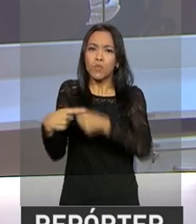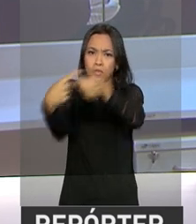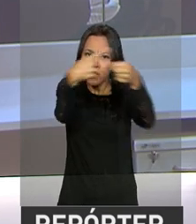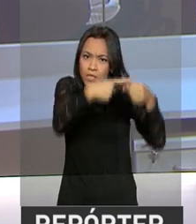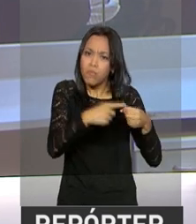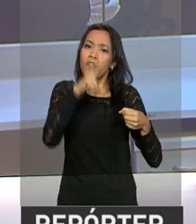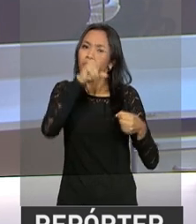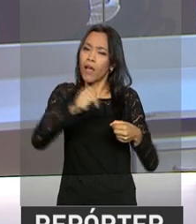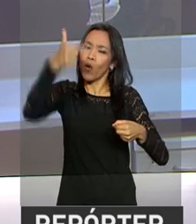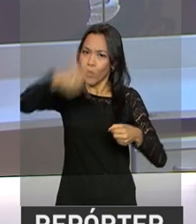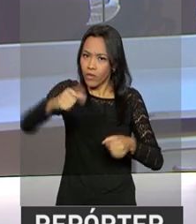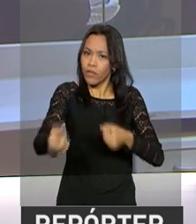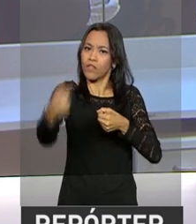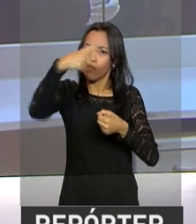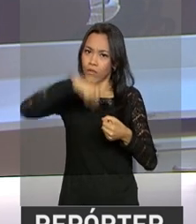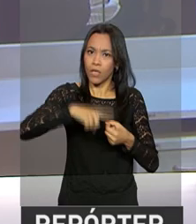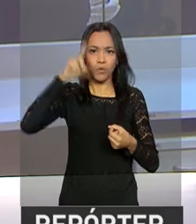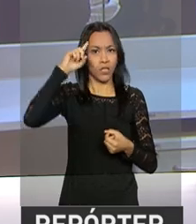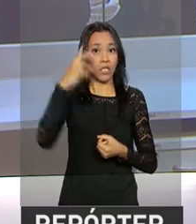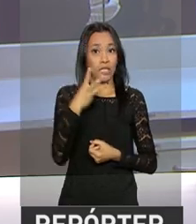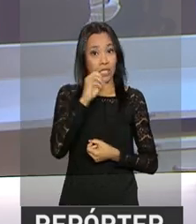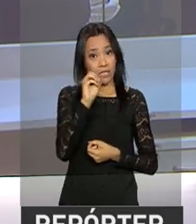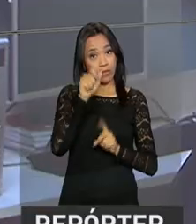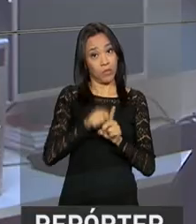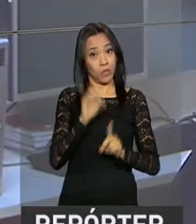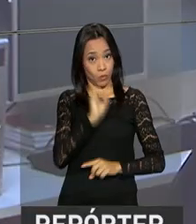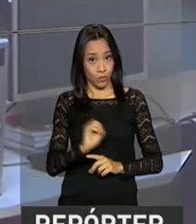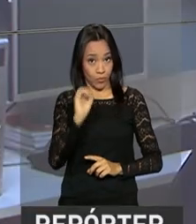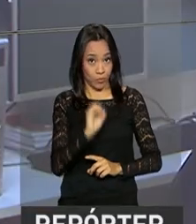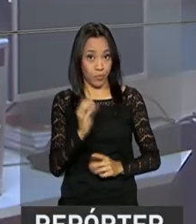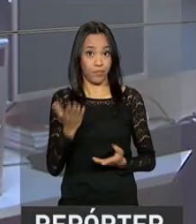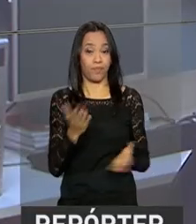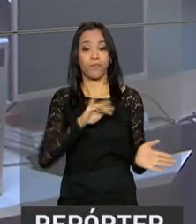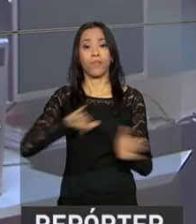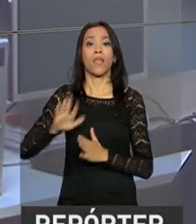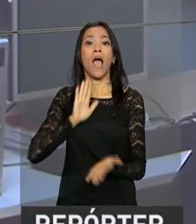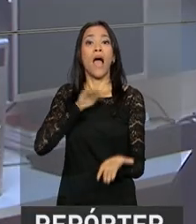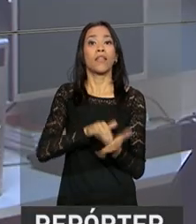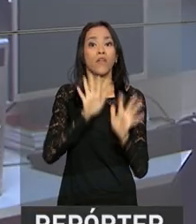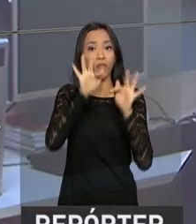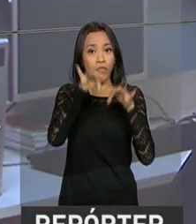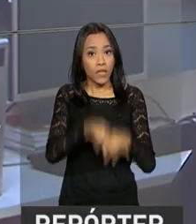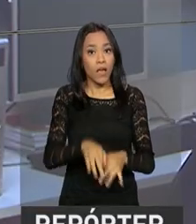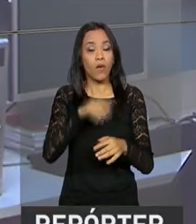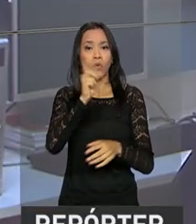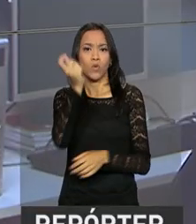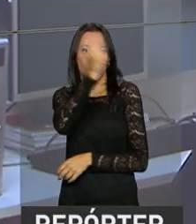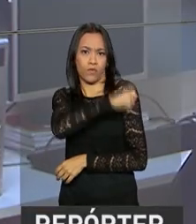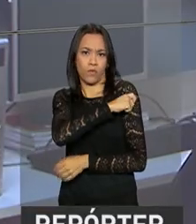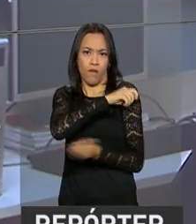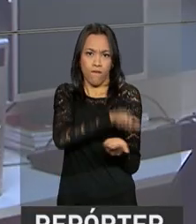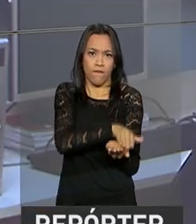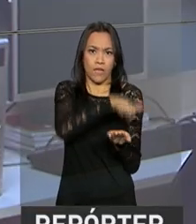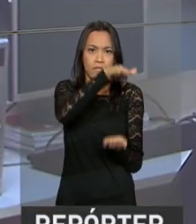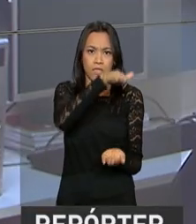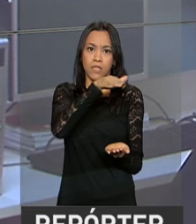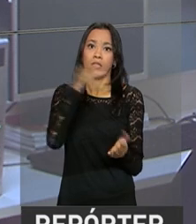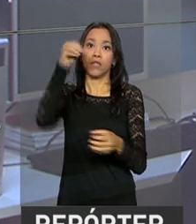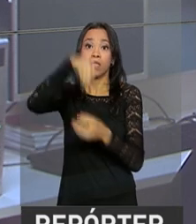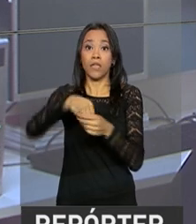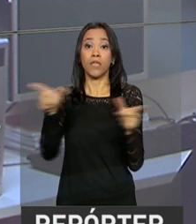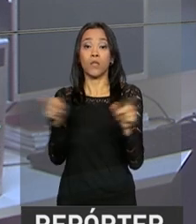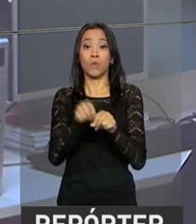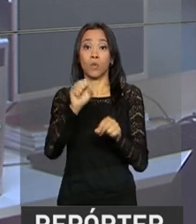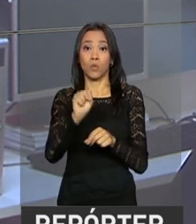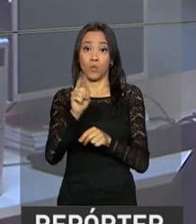vai voltar à no dia 30 de Outubro até o final do ano que vem o estoque de vacinas no Sistema Único de Saúde